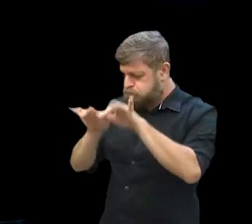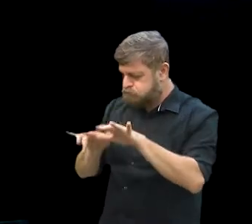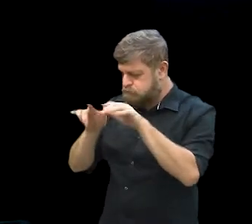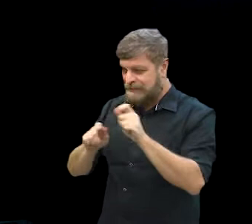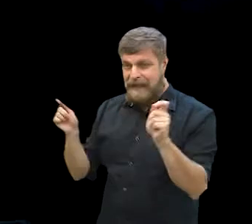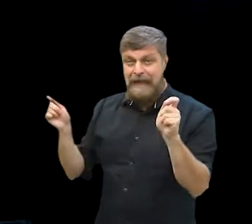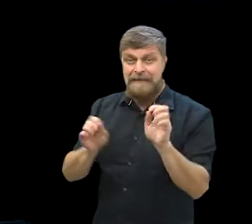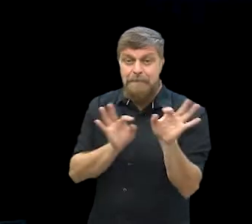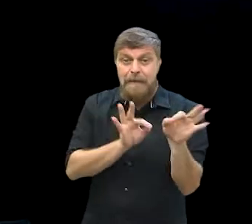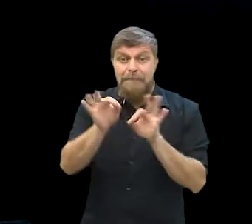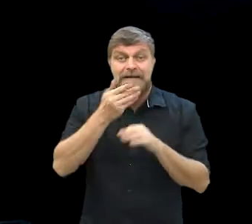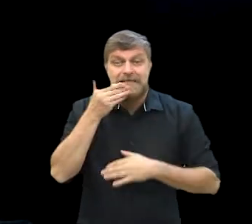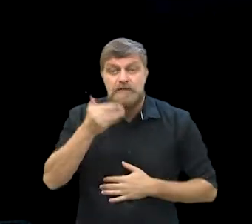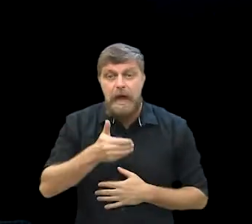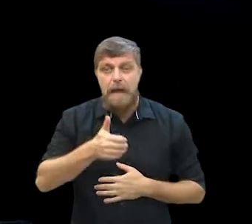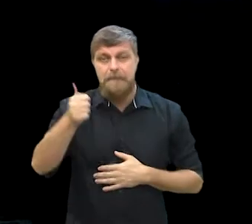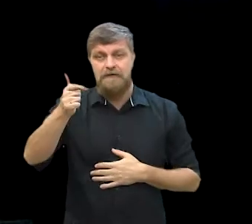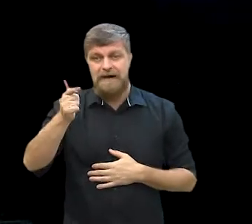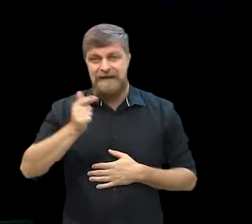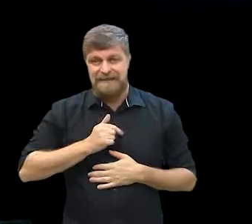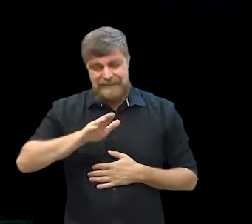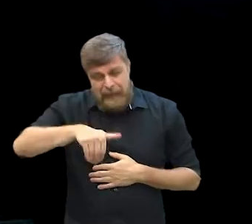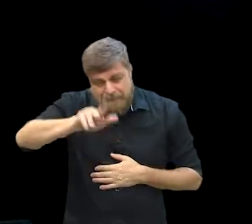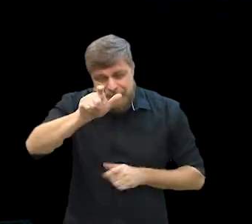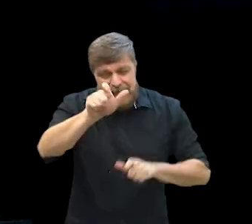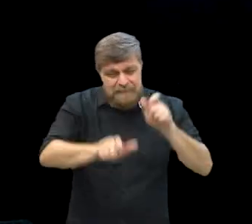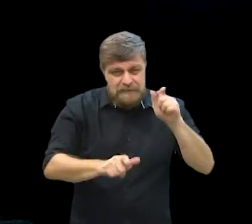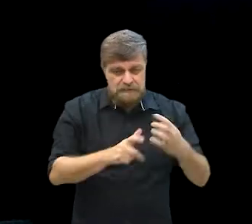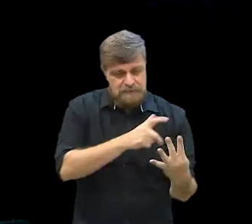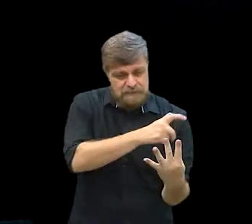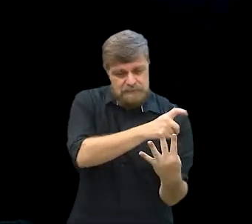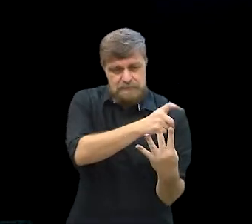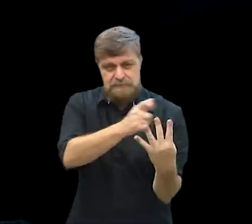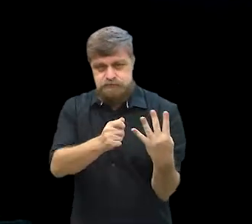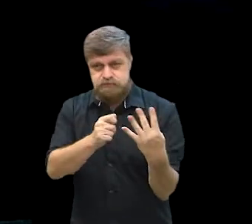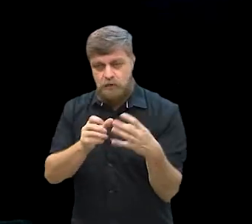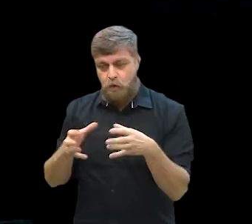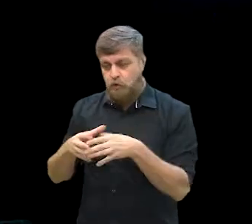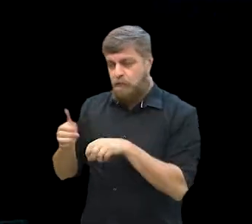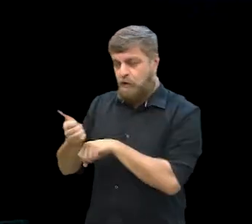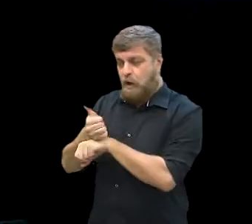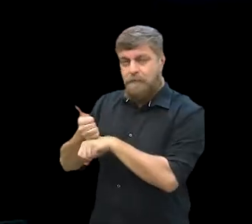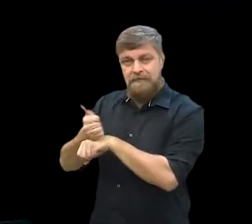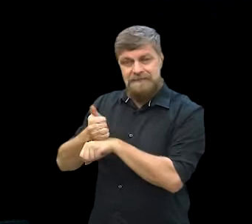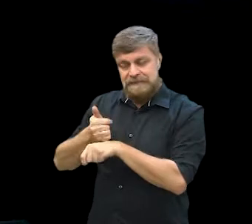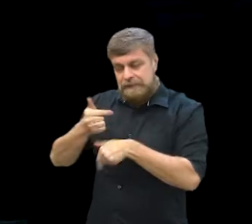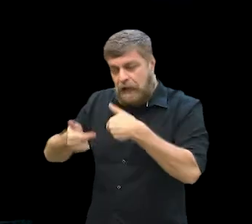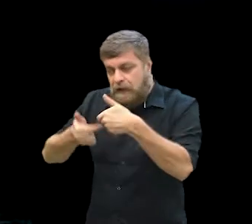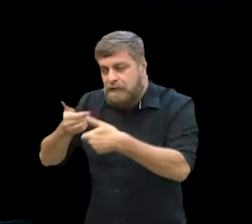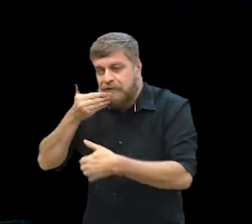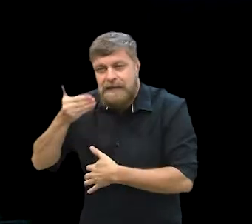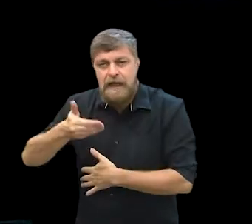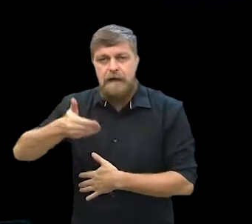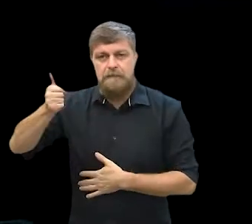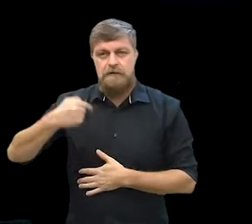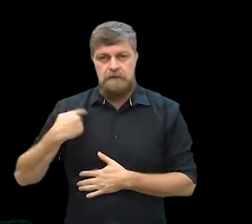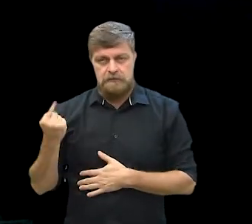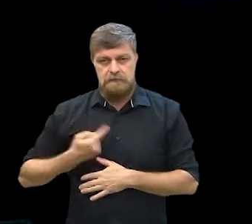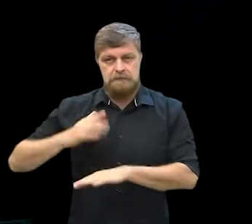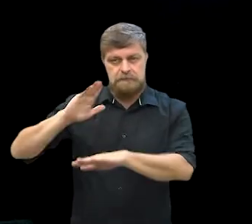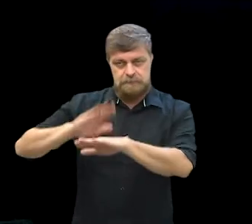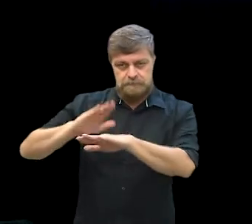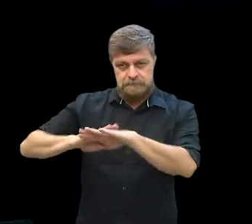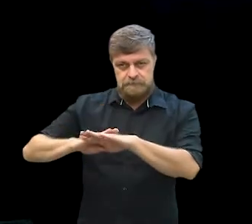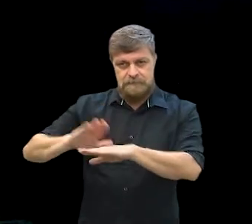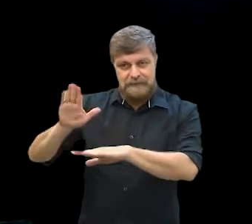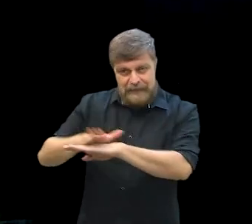você consegue se planejar melhor e dar condições para toda a equipe de saúde se planejar melhor, né? Então, foi isso que a gente